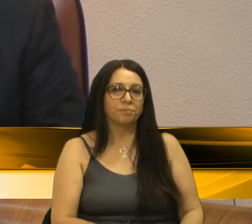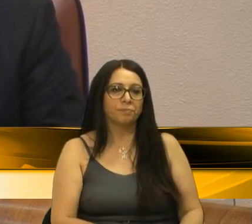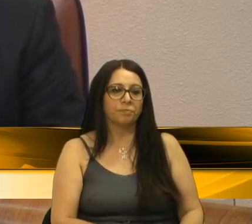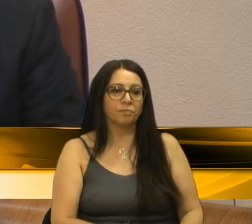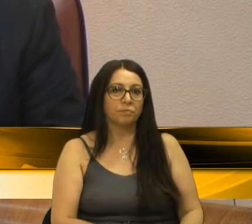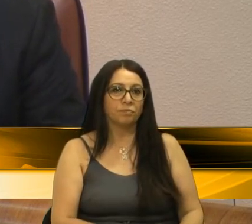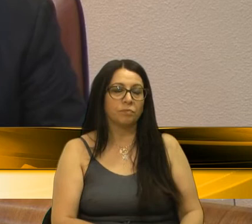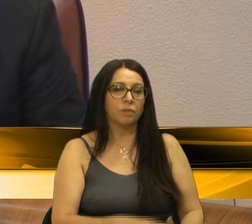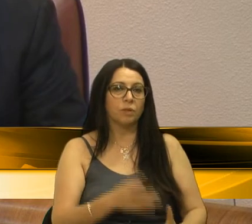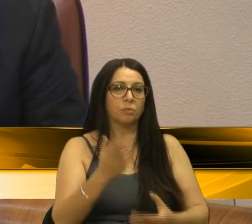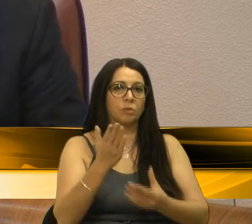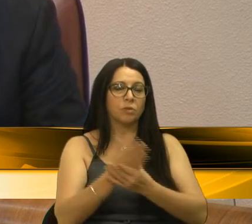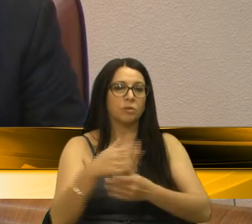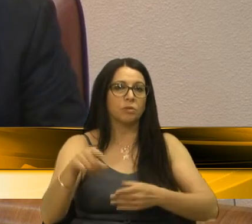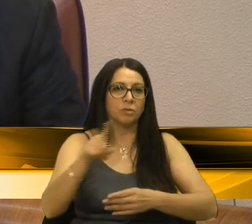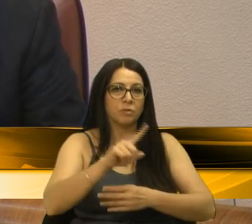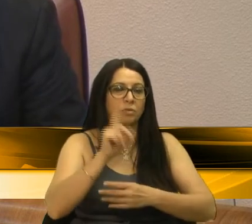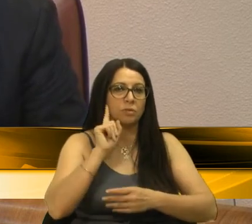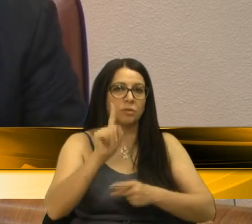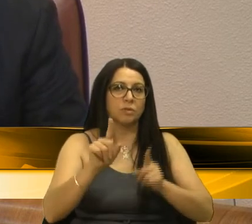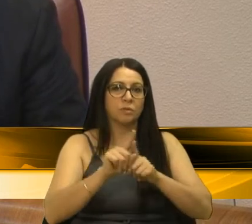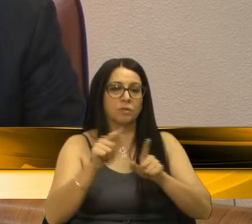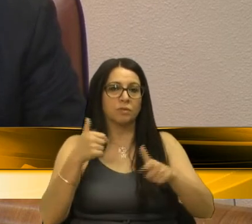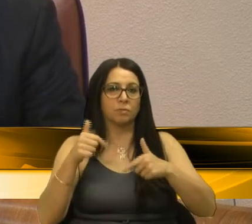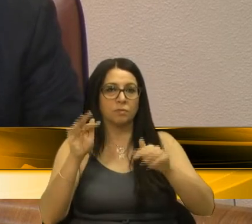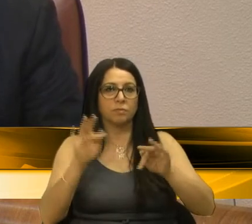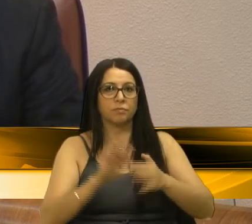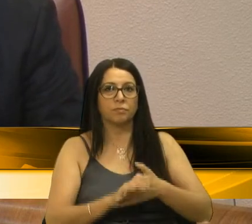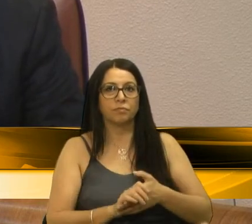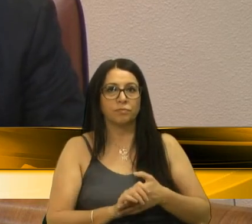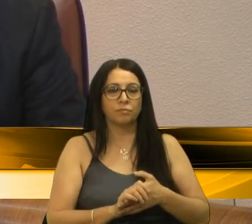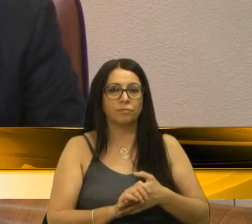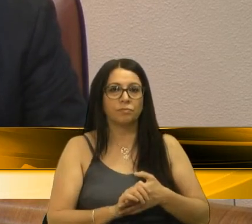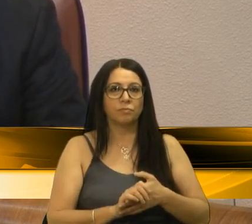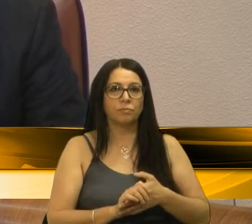Recebendo o processo, o presidente da comissão iniciará os trabalhos,